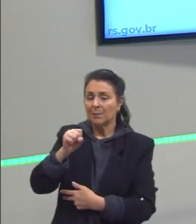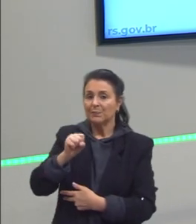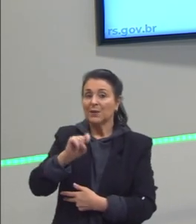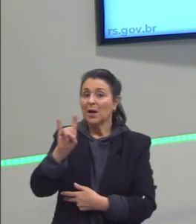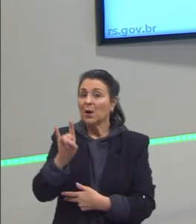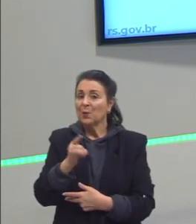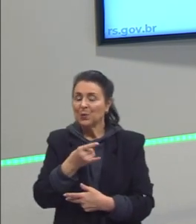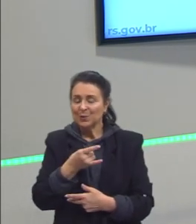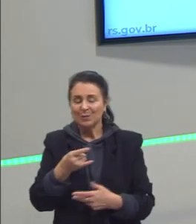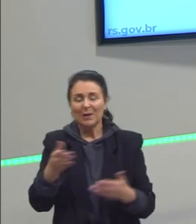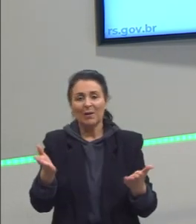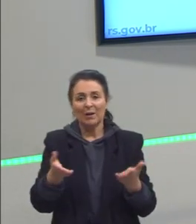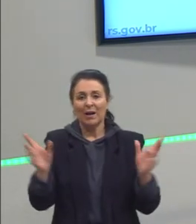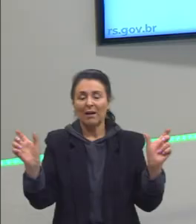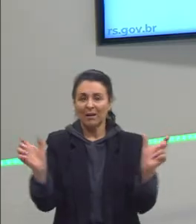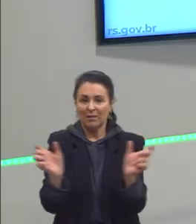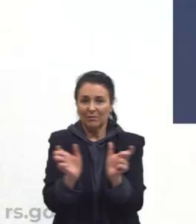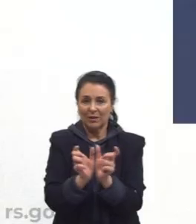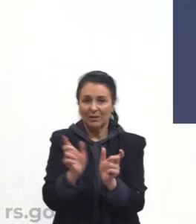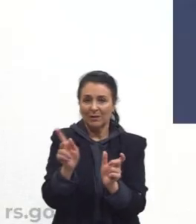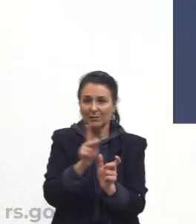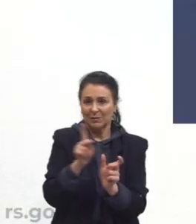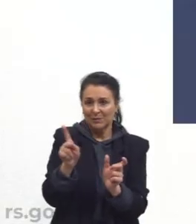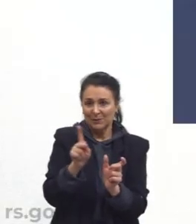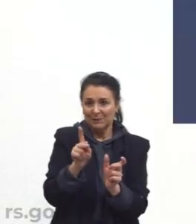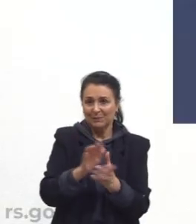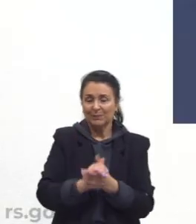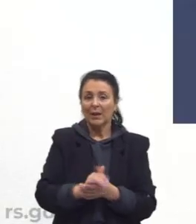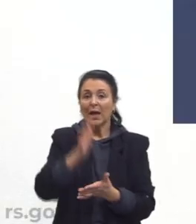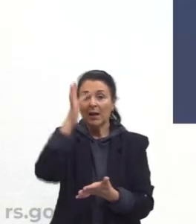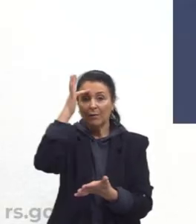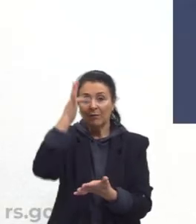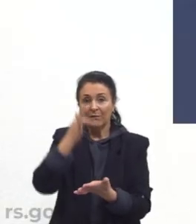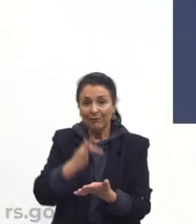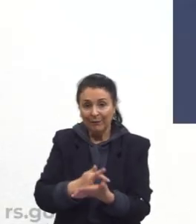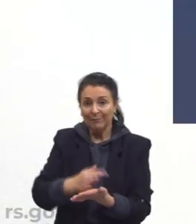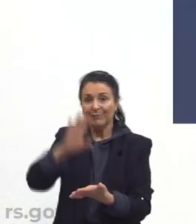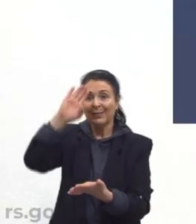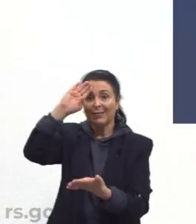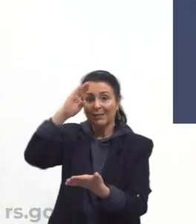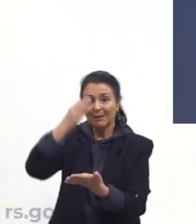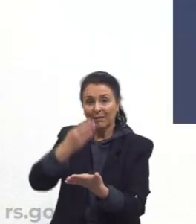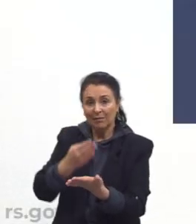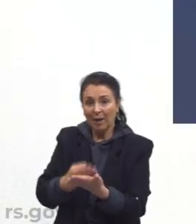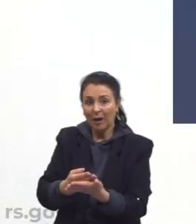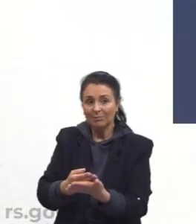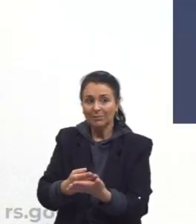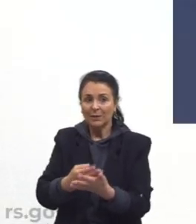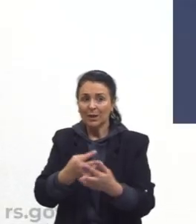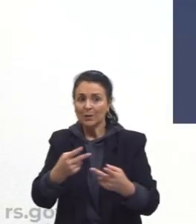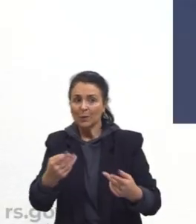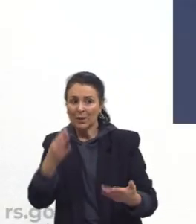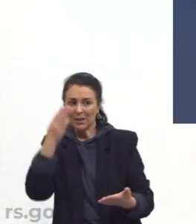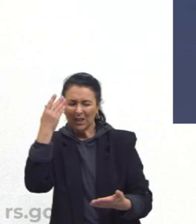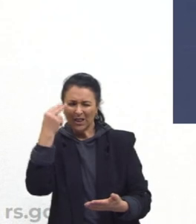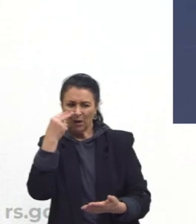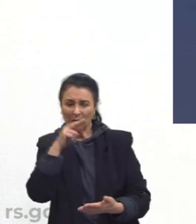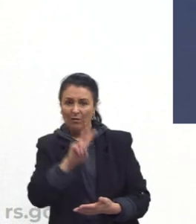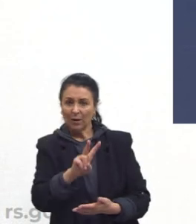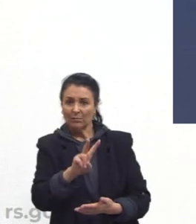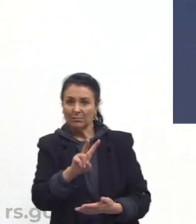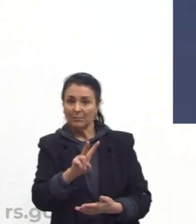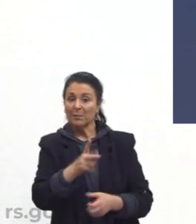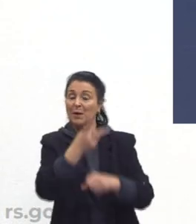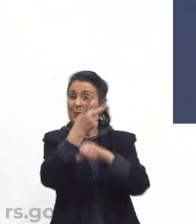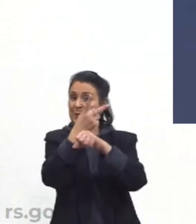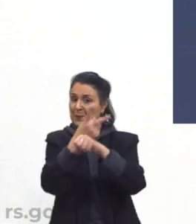última frase né desse aqui do Santo Agostinho fé crer no que não vemos o prêmio